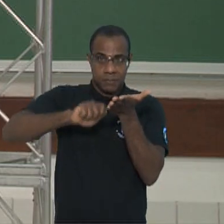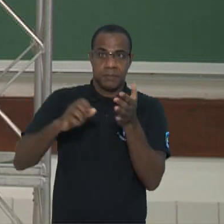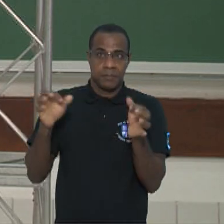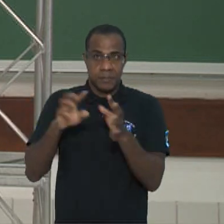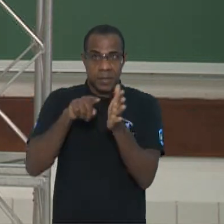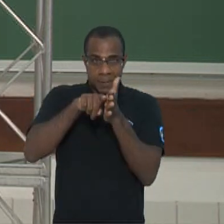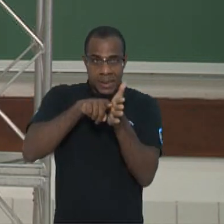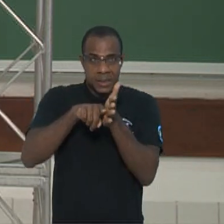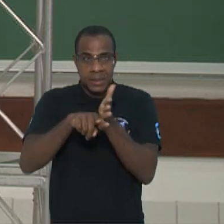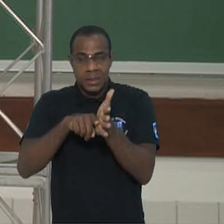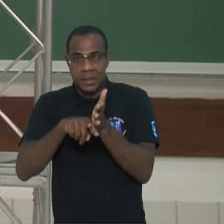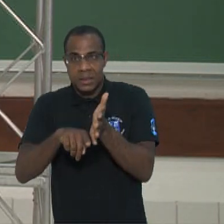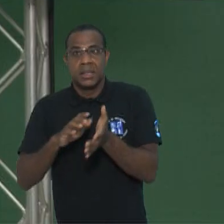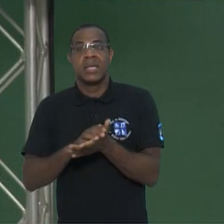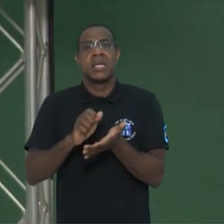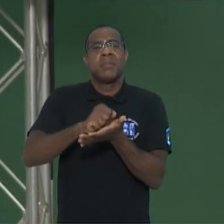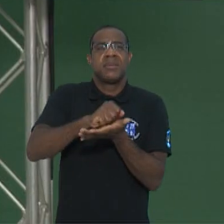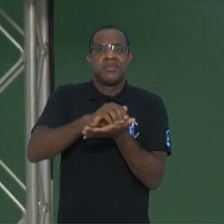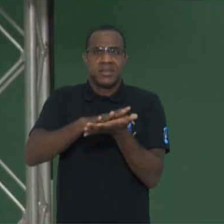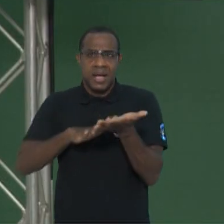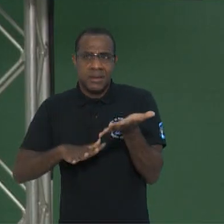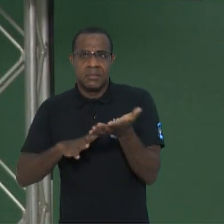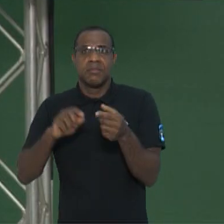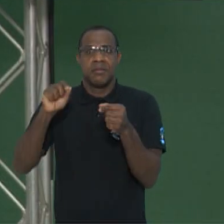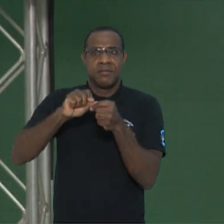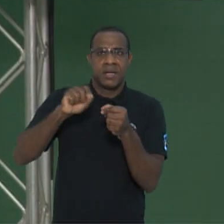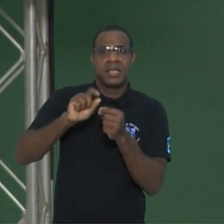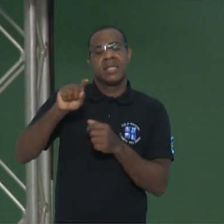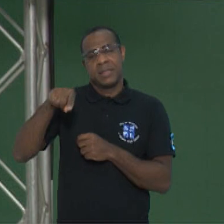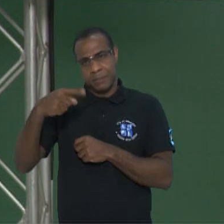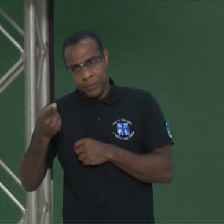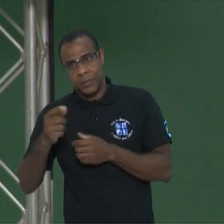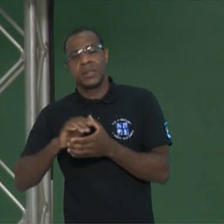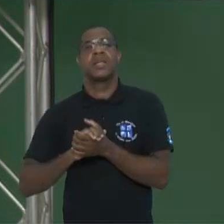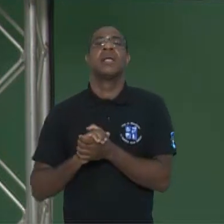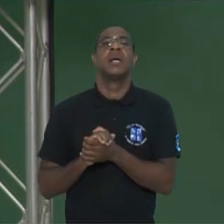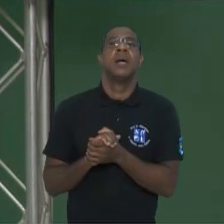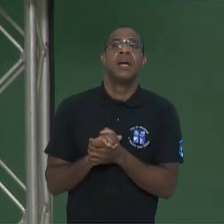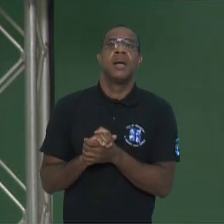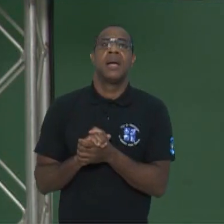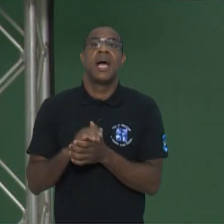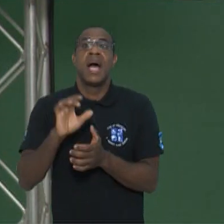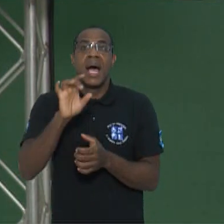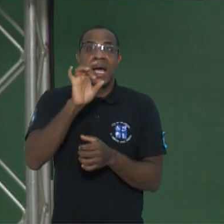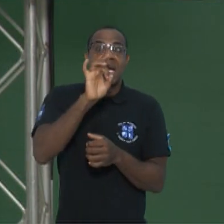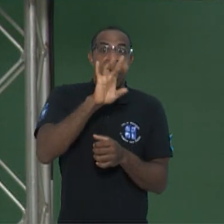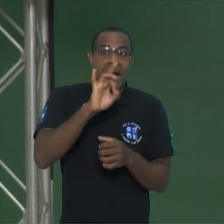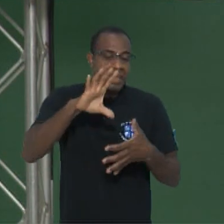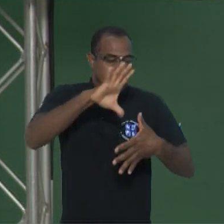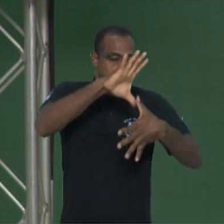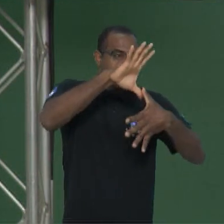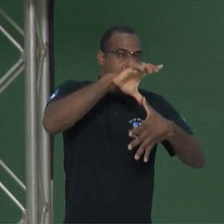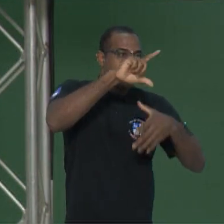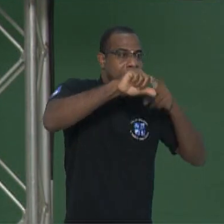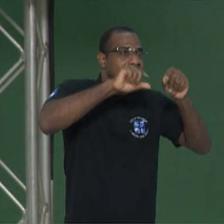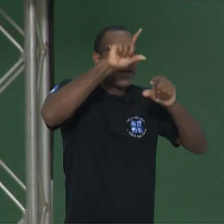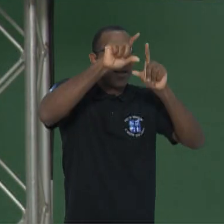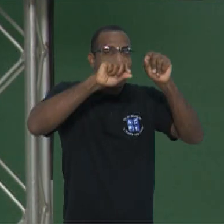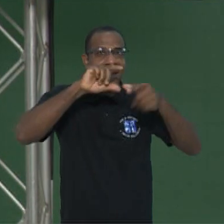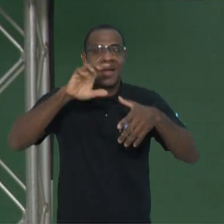pesquisa, que é uma atividade que vocês vão realizar depois lá. Cada país que vocês escolherem, um de